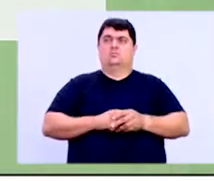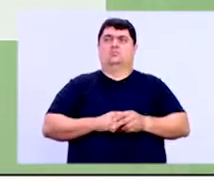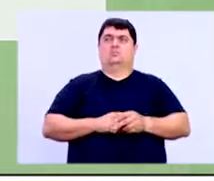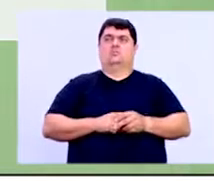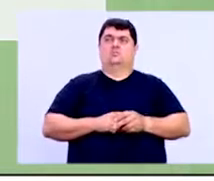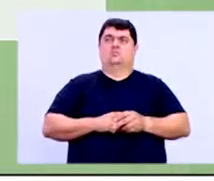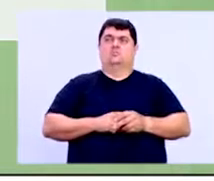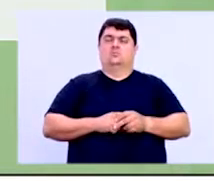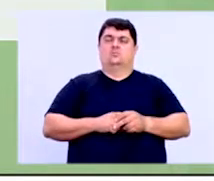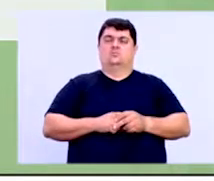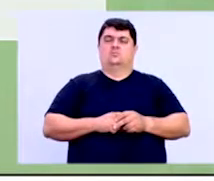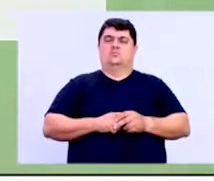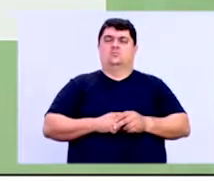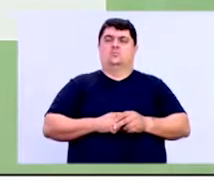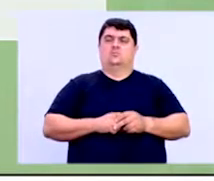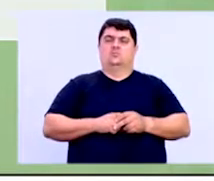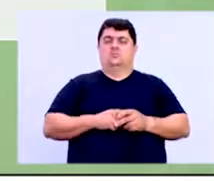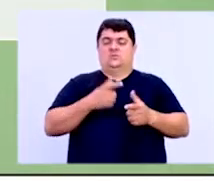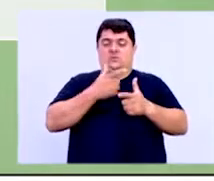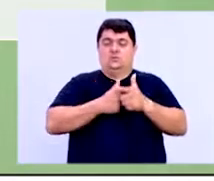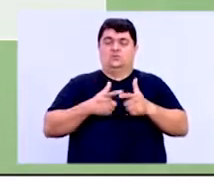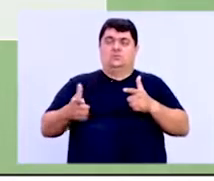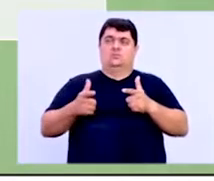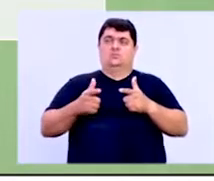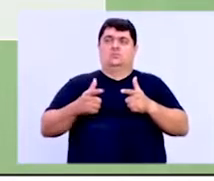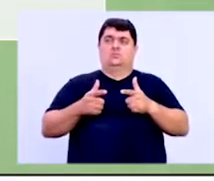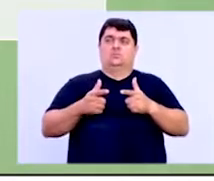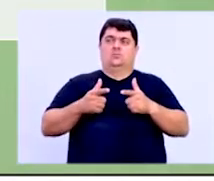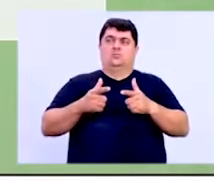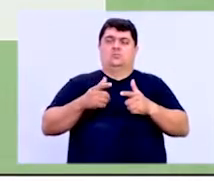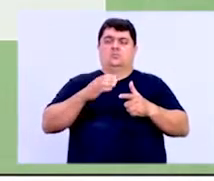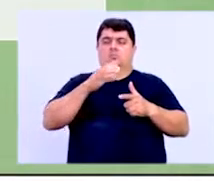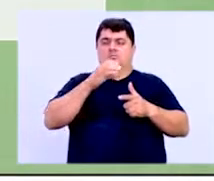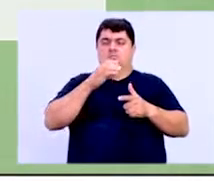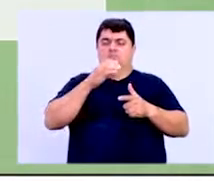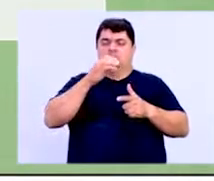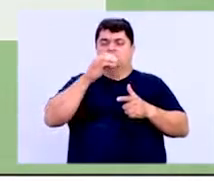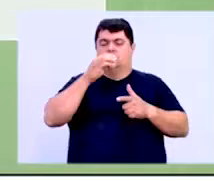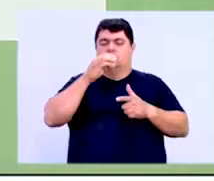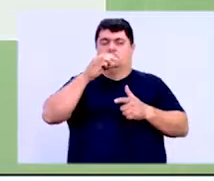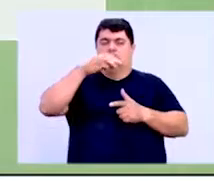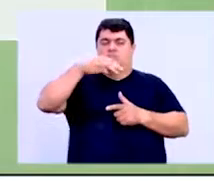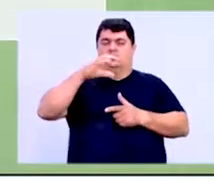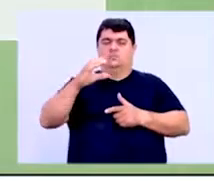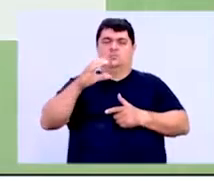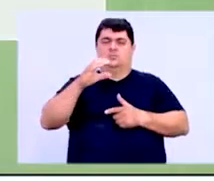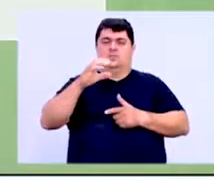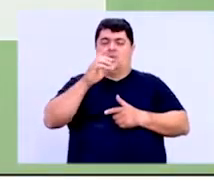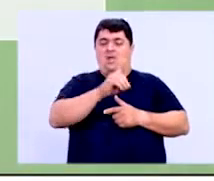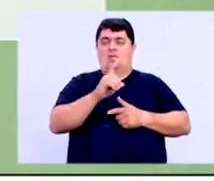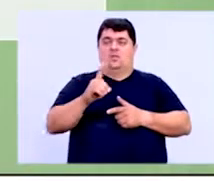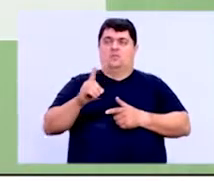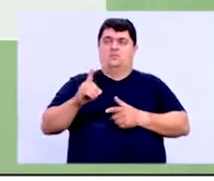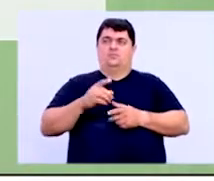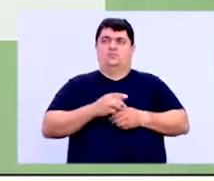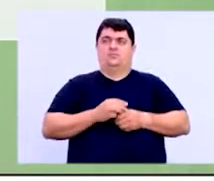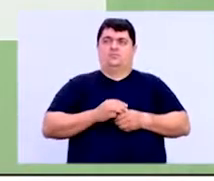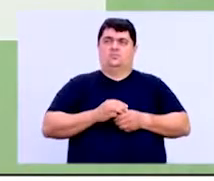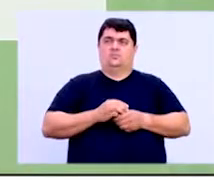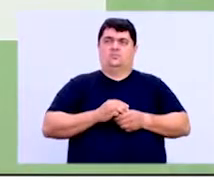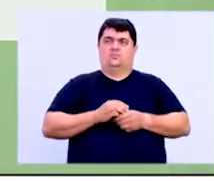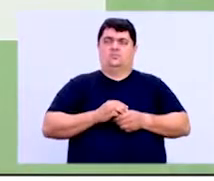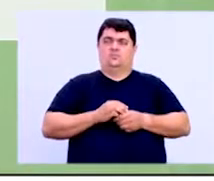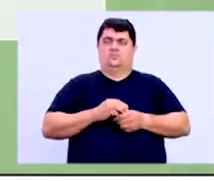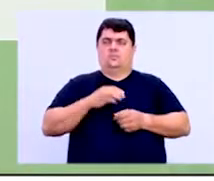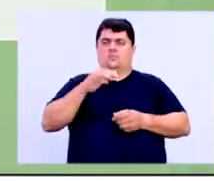Custos e despesas fixas dividido pela margem de contribuição unitária. Certo? Opa! Professor, você